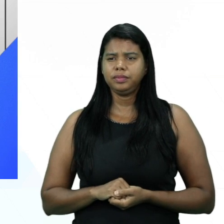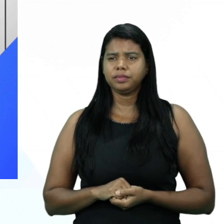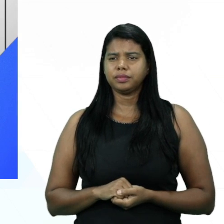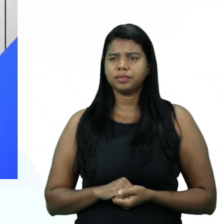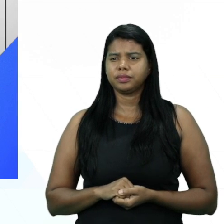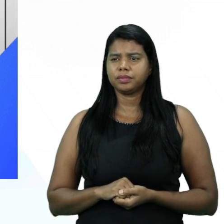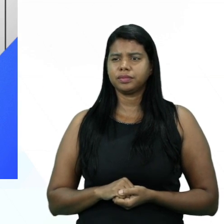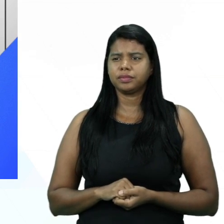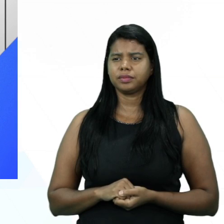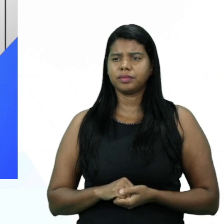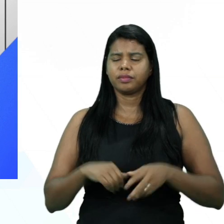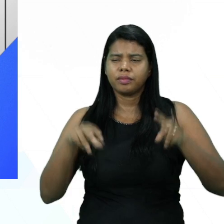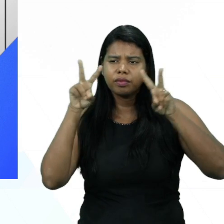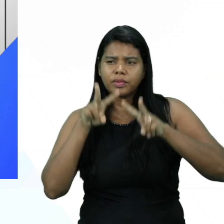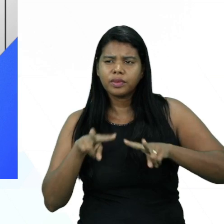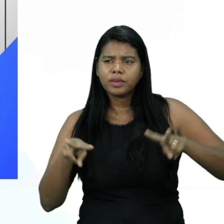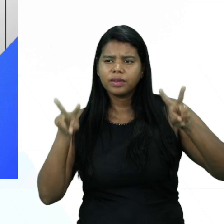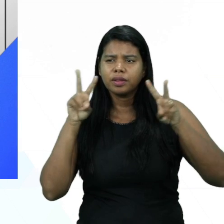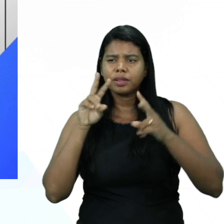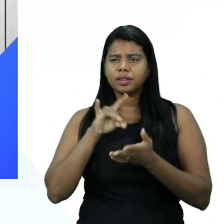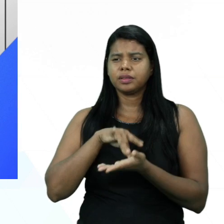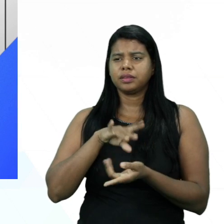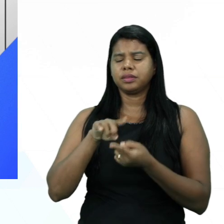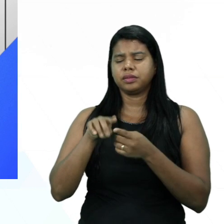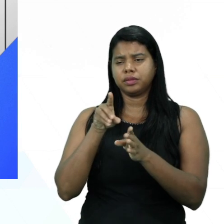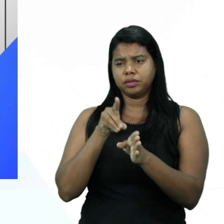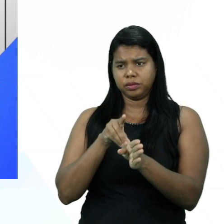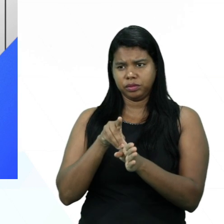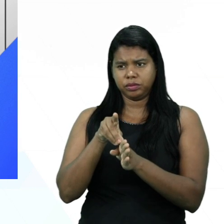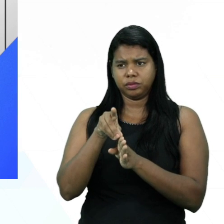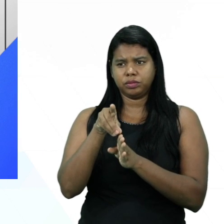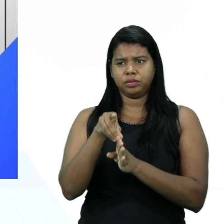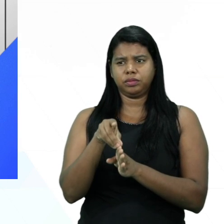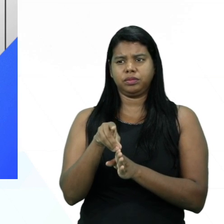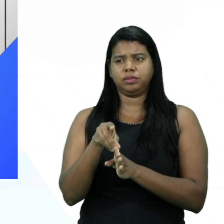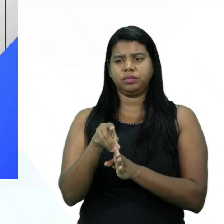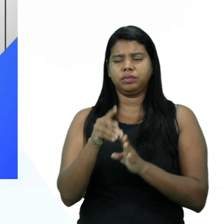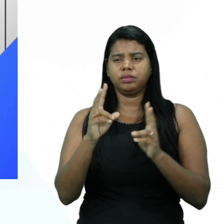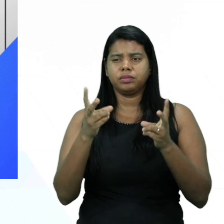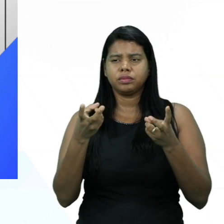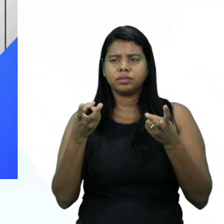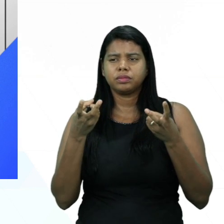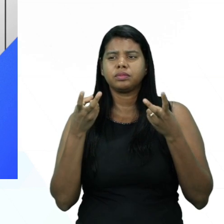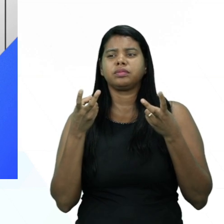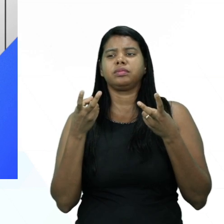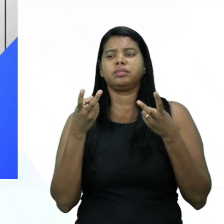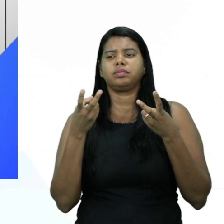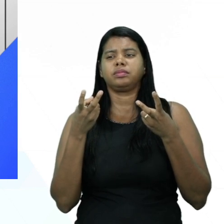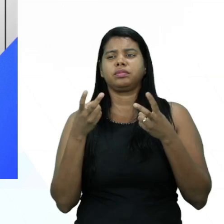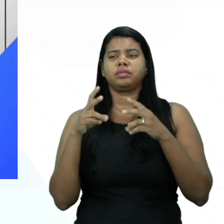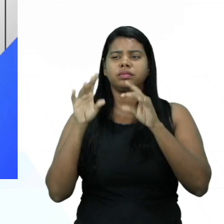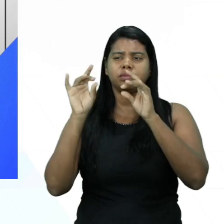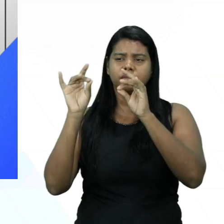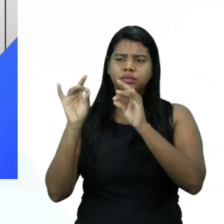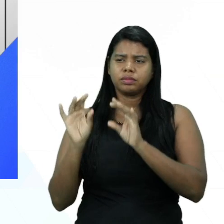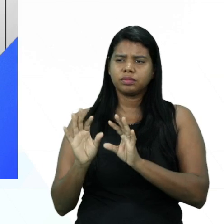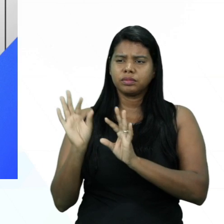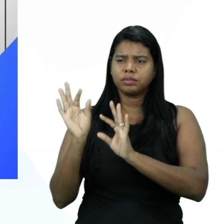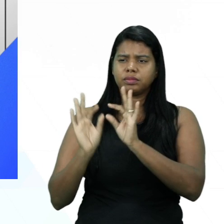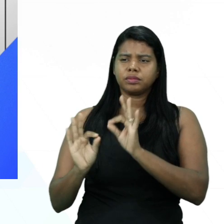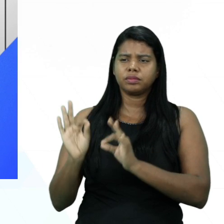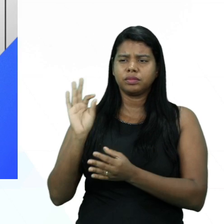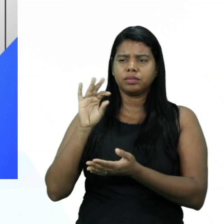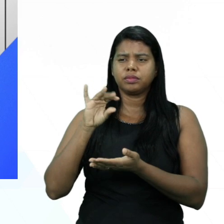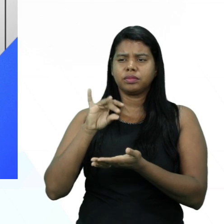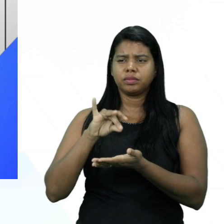Como o peso visual pode ser aplicado para direcionar a atenção do espectador para elementos específicos na